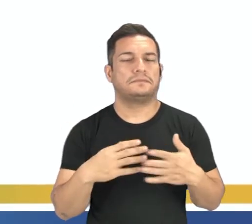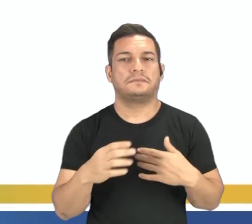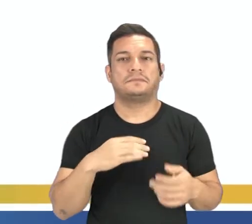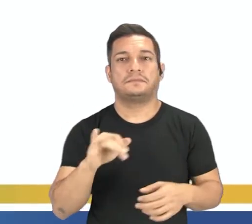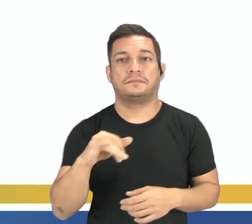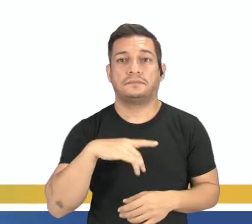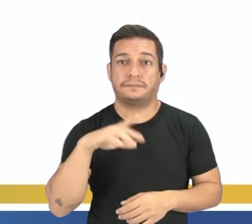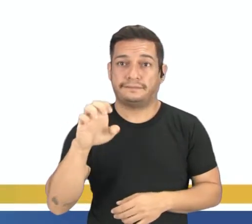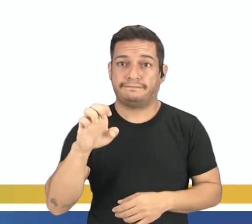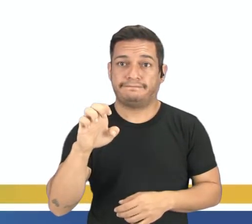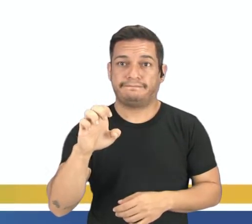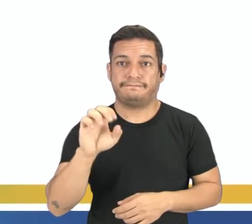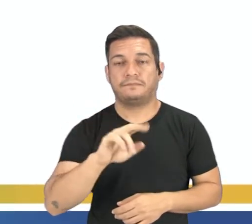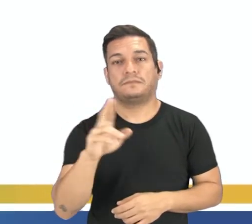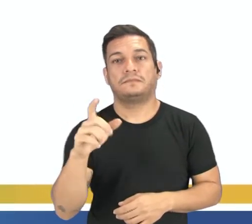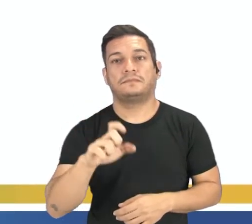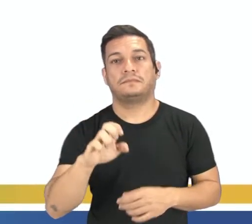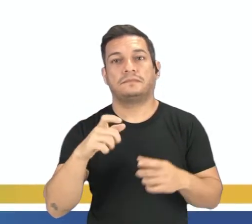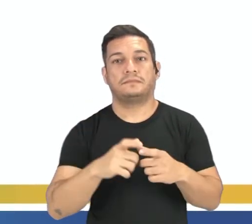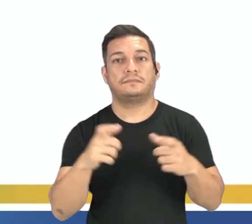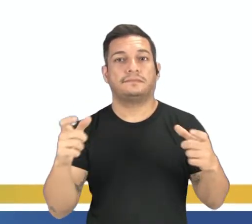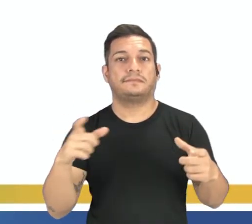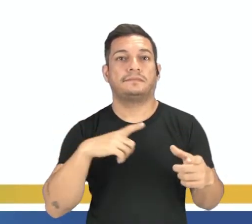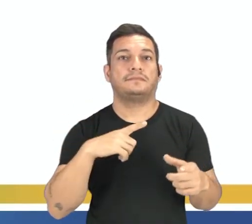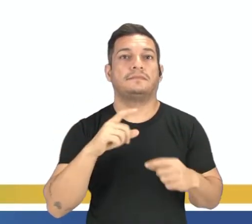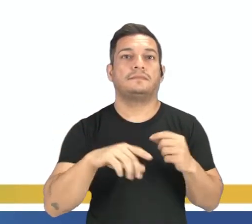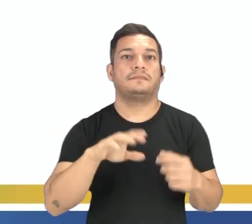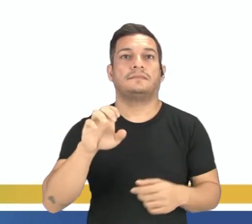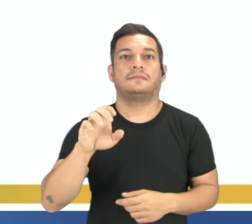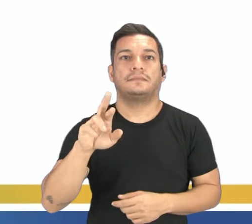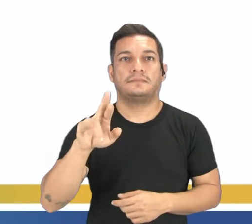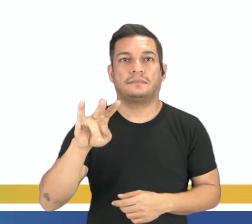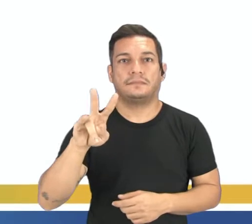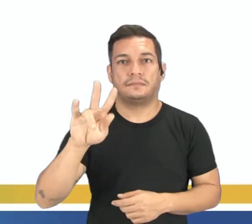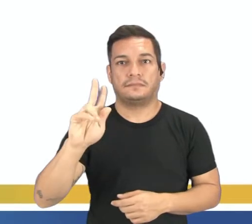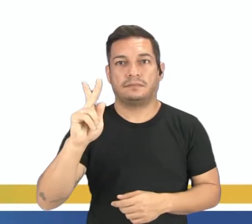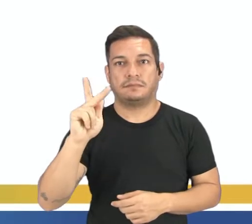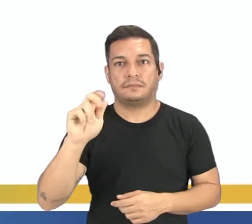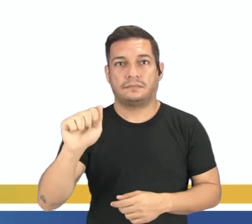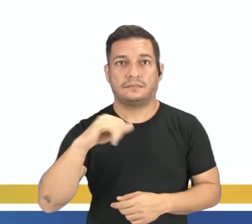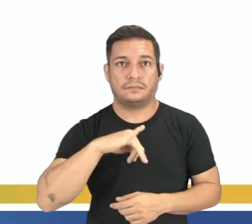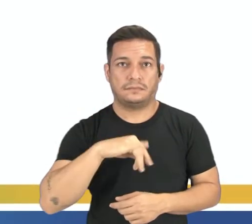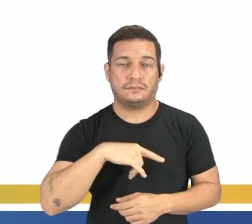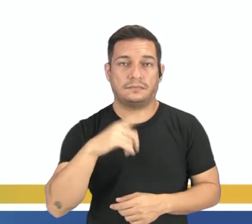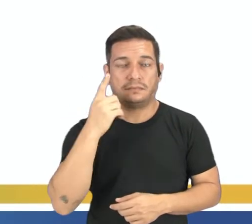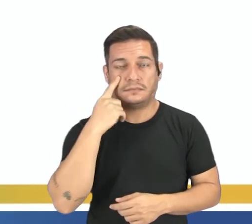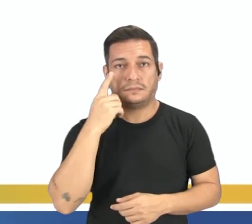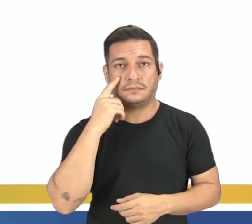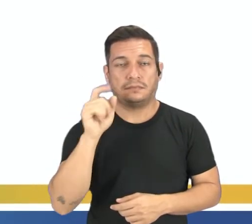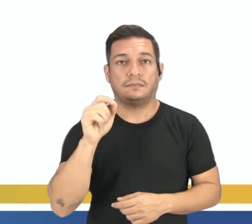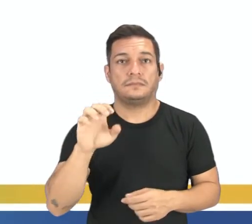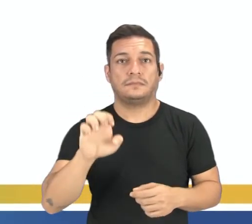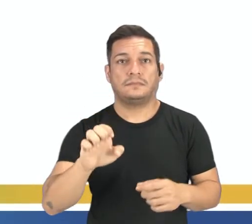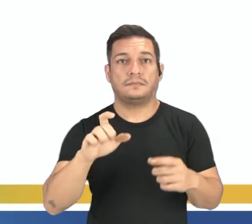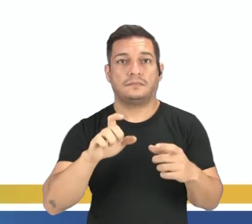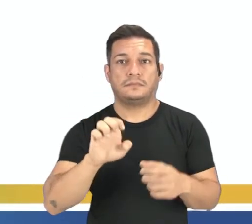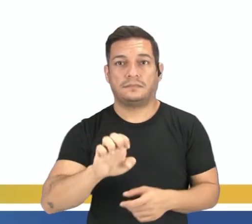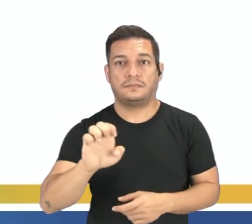do Ezão for Ezinho ou Ezão, eu vou ter tipo ervilha. Se eu for considerar